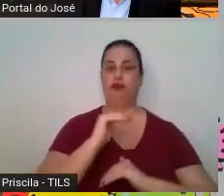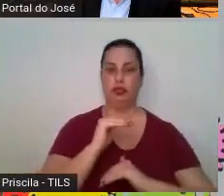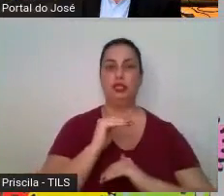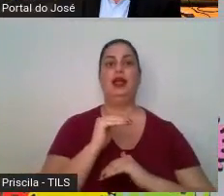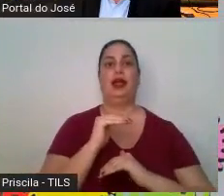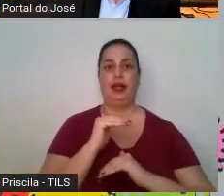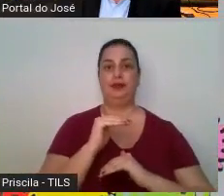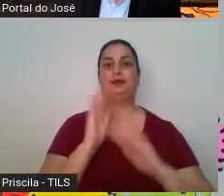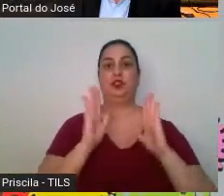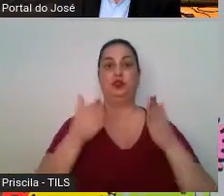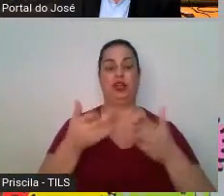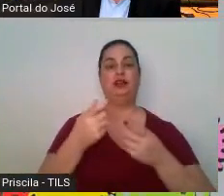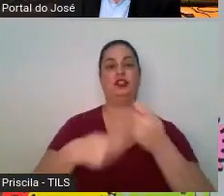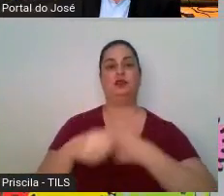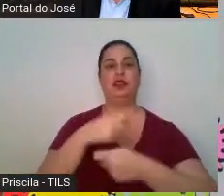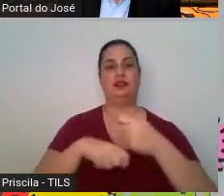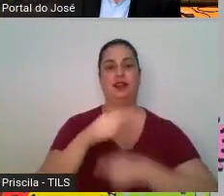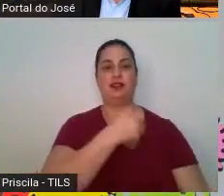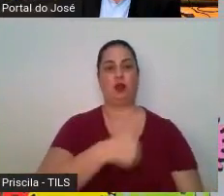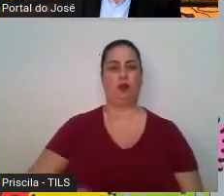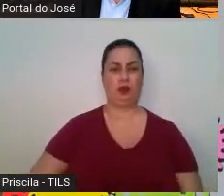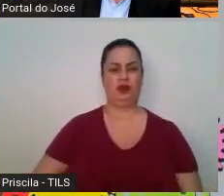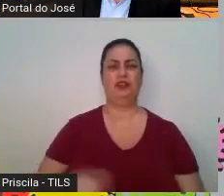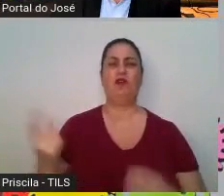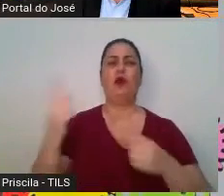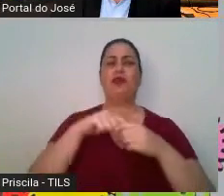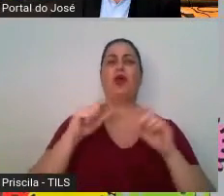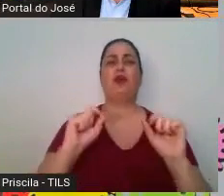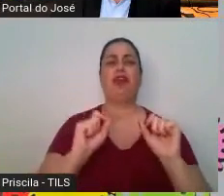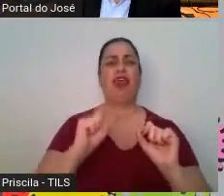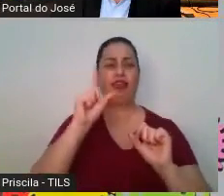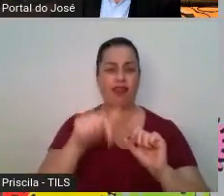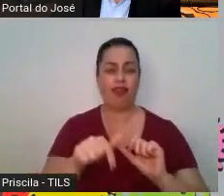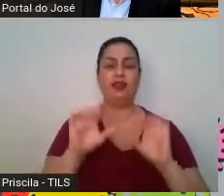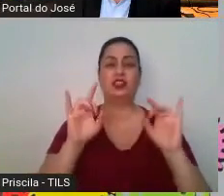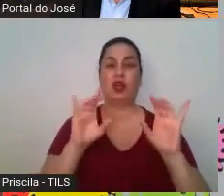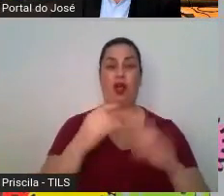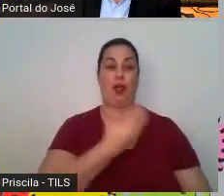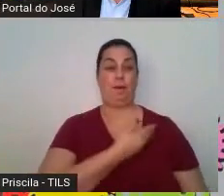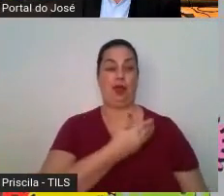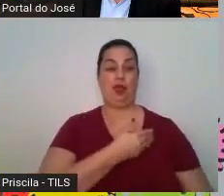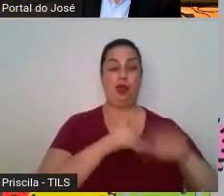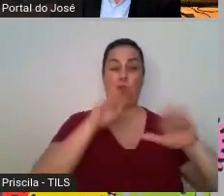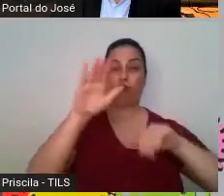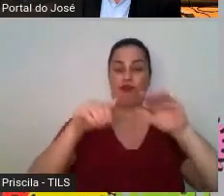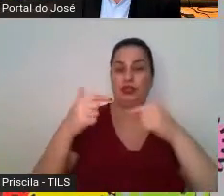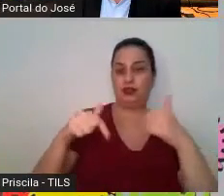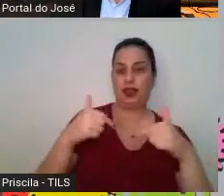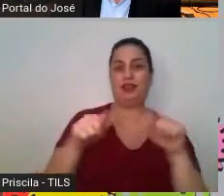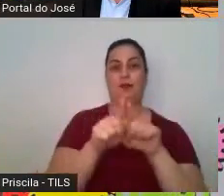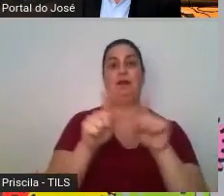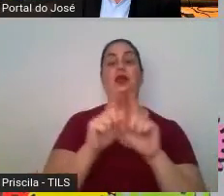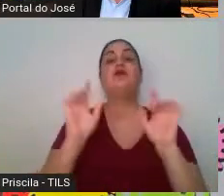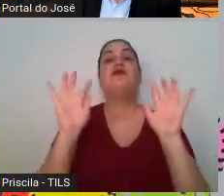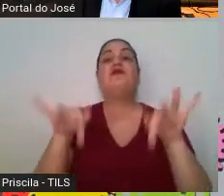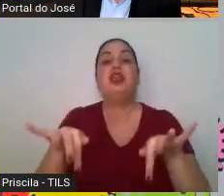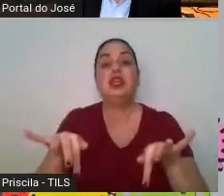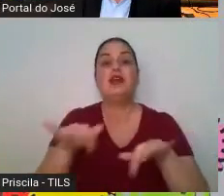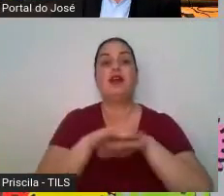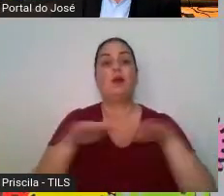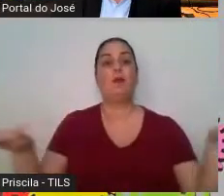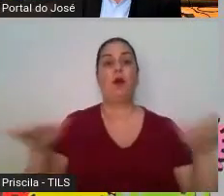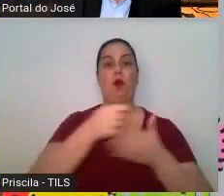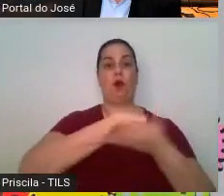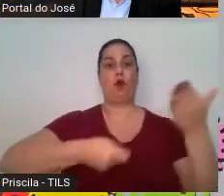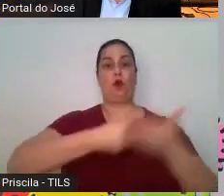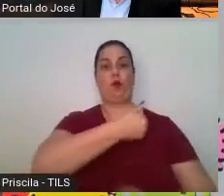o apadrinhamento, as rachadinhas e o fim do concurso público. Até quando nós vamos ficar só assistindo esse imenso